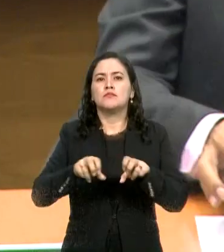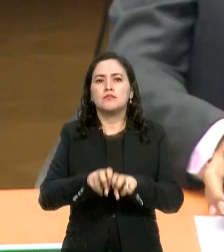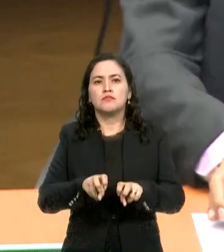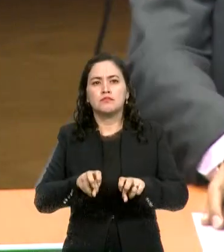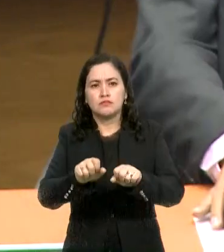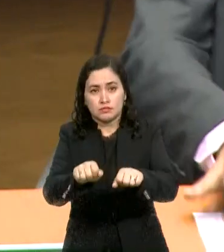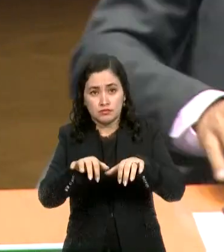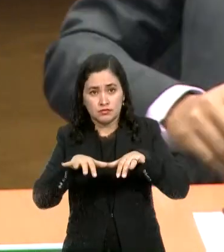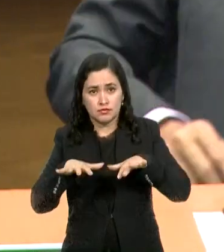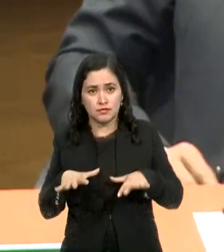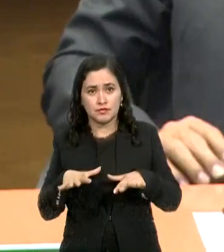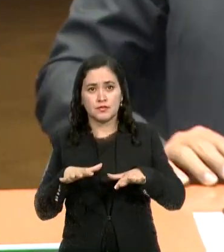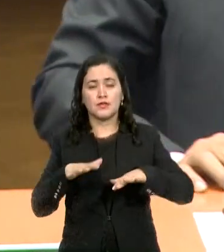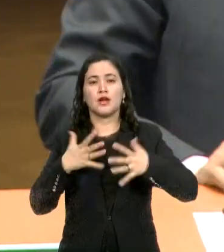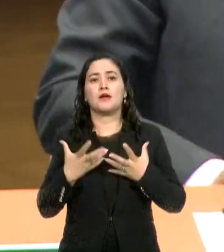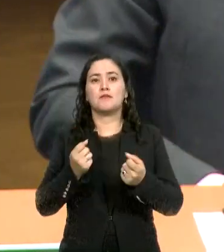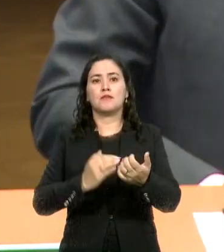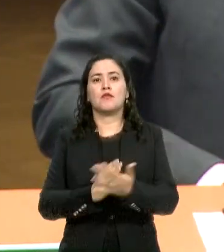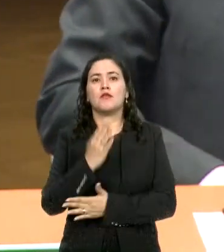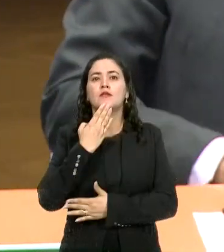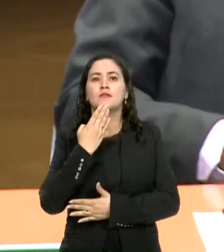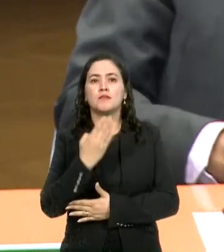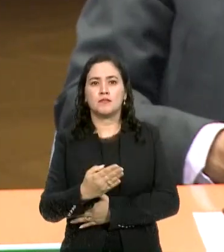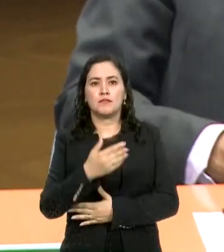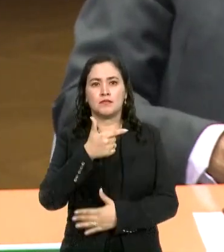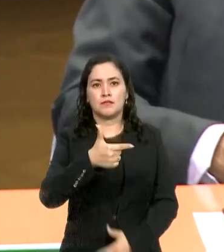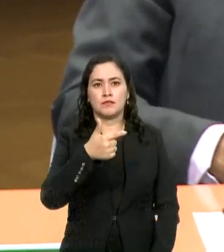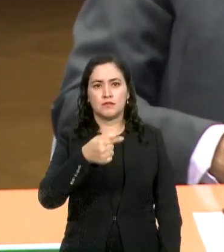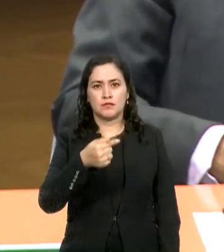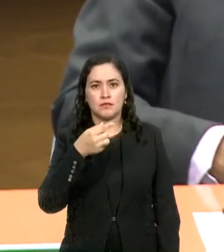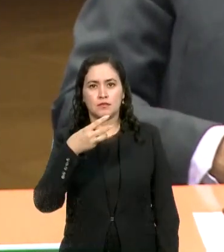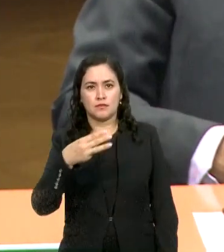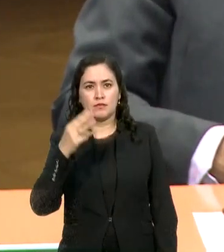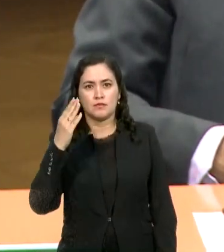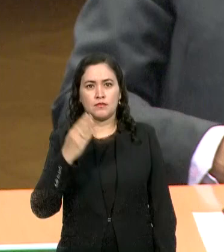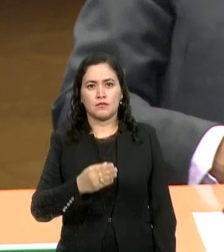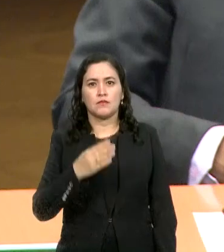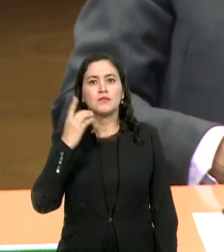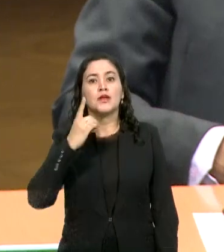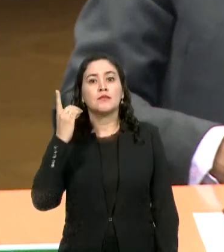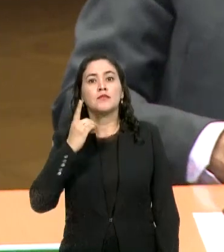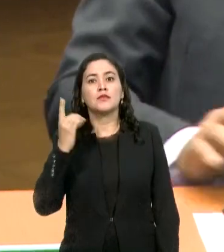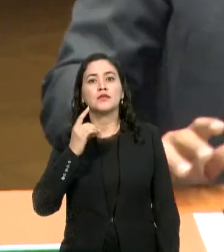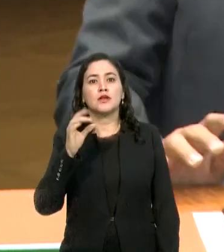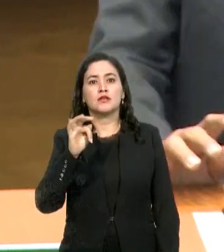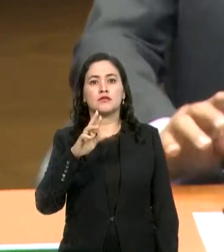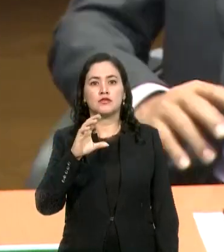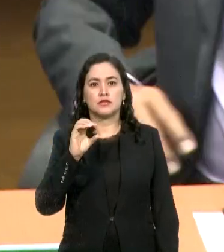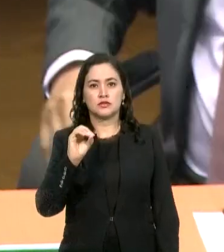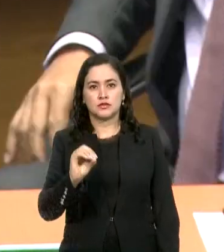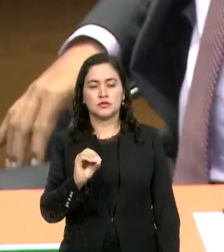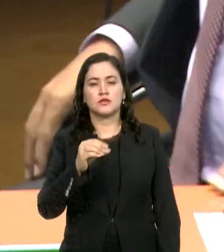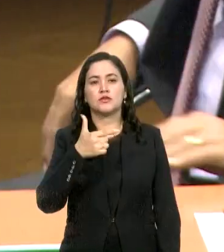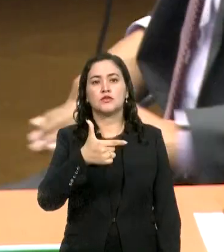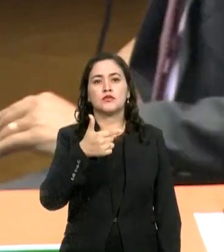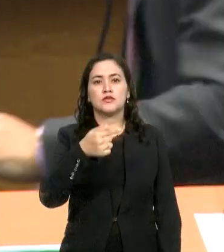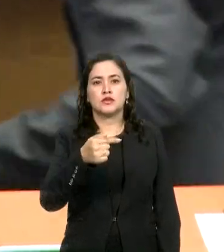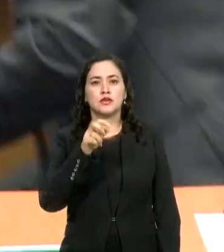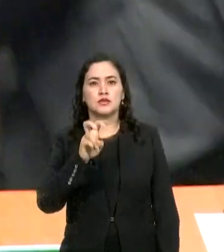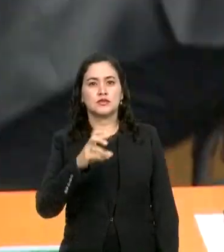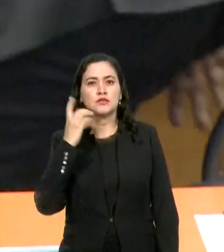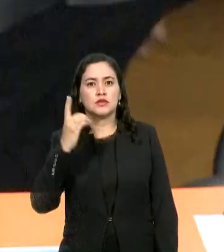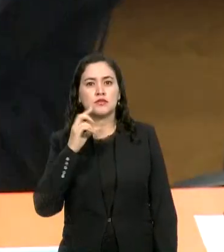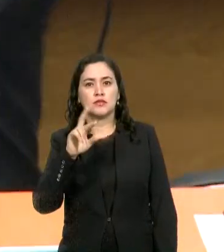No tempo destinado aos partidos e blocos, não houve indicação de deputados, expediente final, não houve oradores. Nos termos de regimento interno,